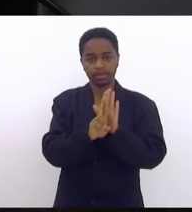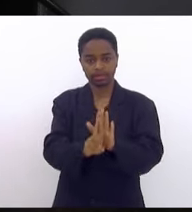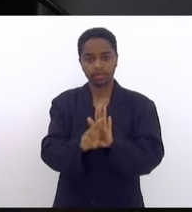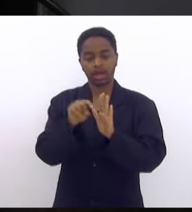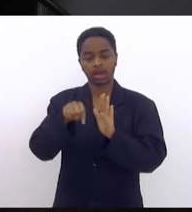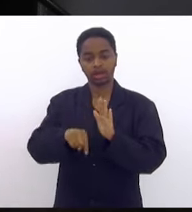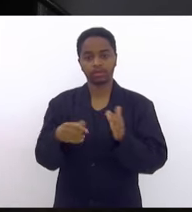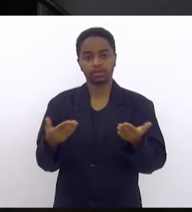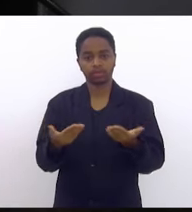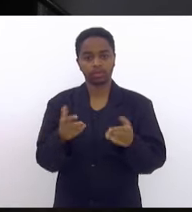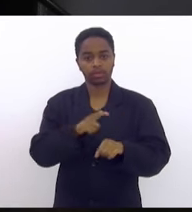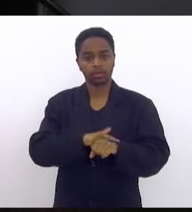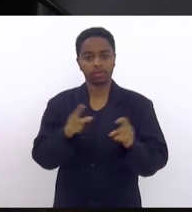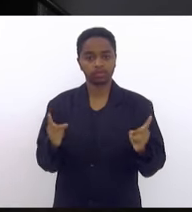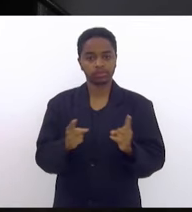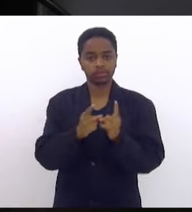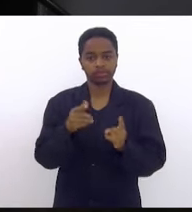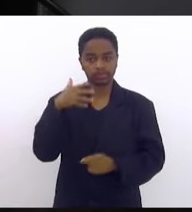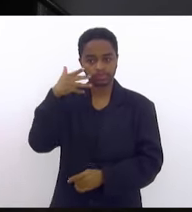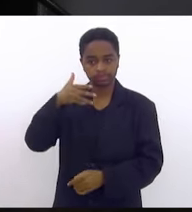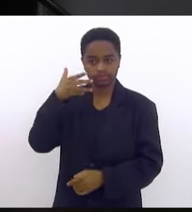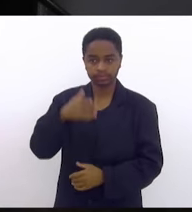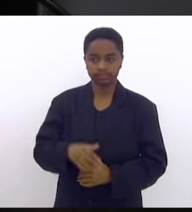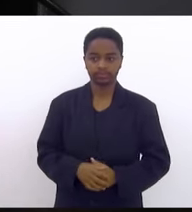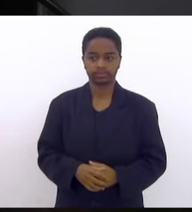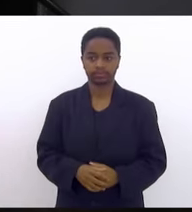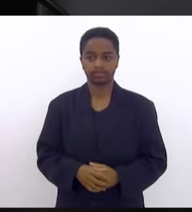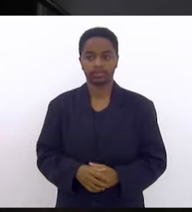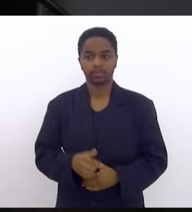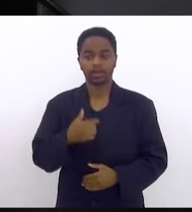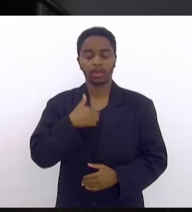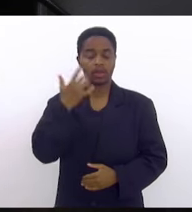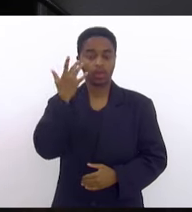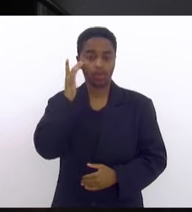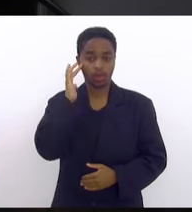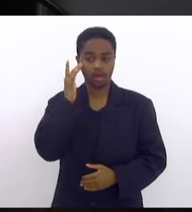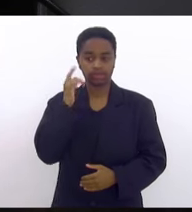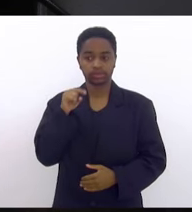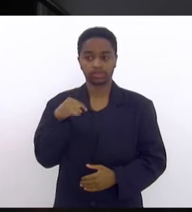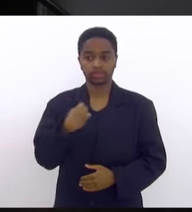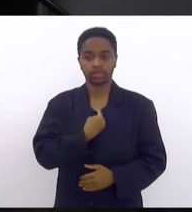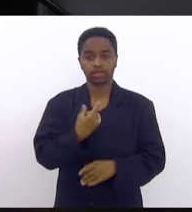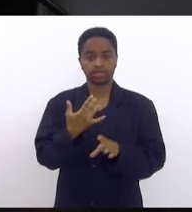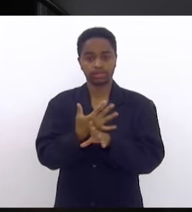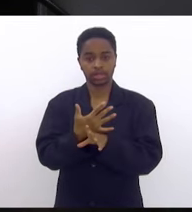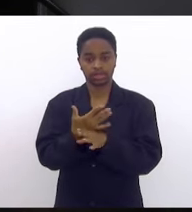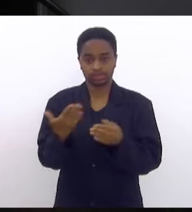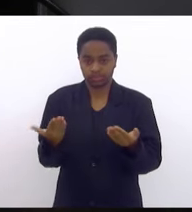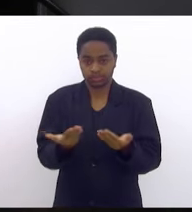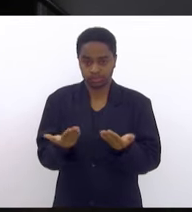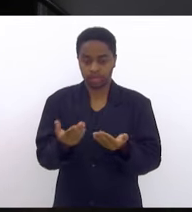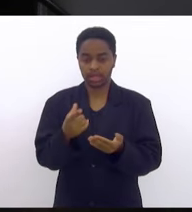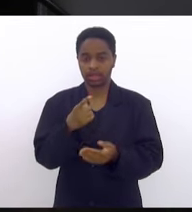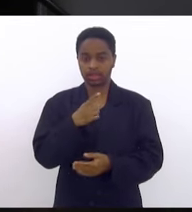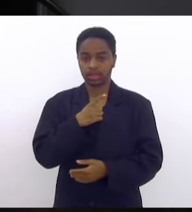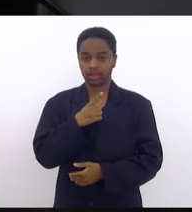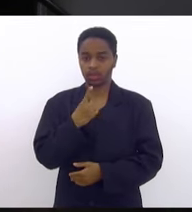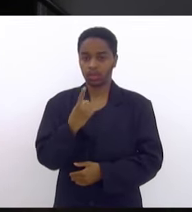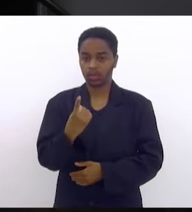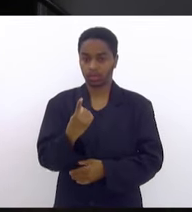fala. Eu acho que, assim, Mangaratiba hoje tem uma coisa